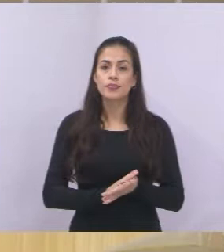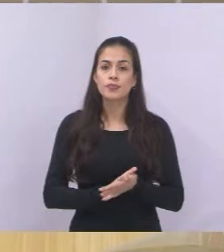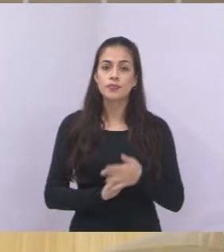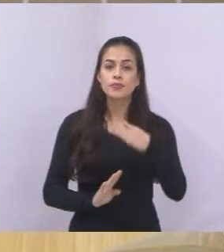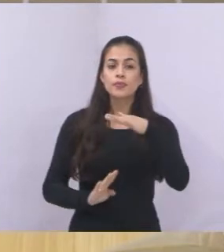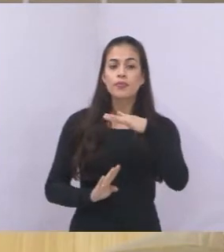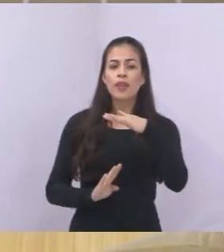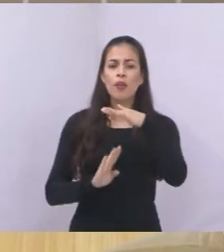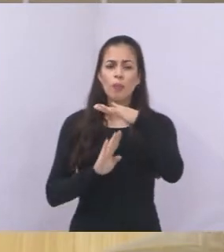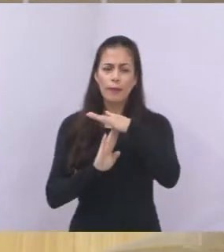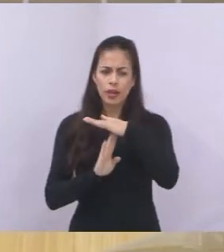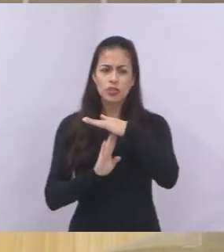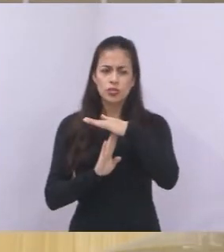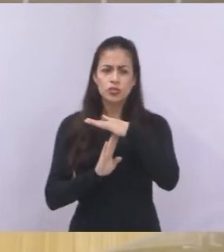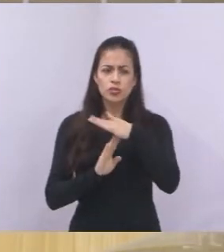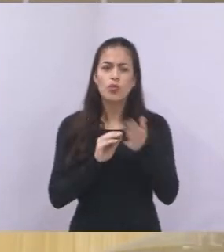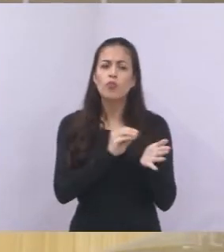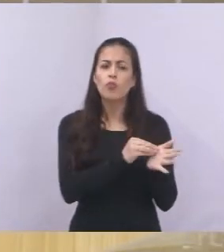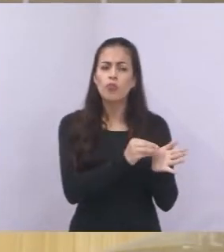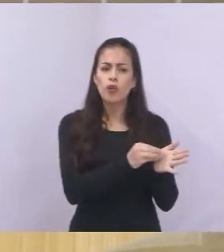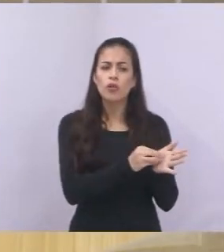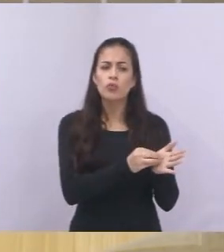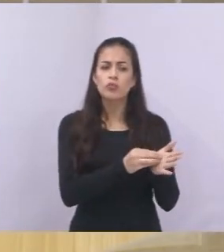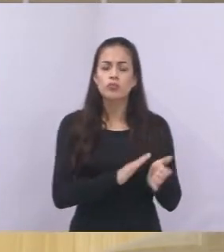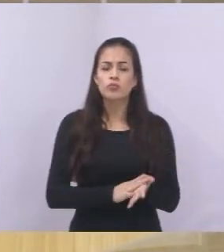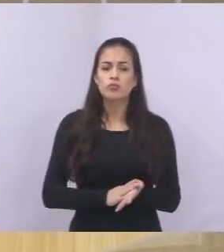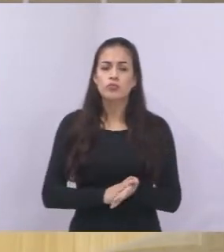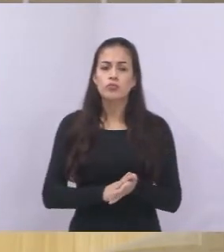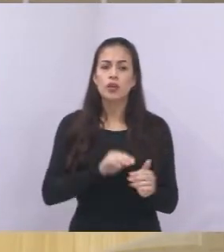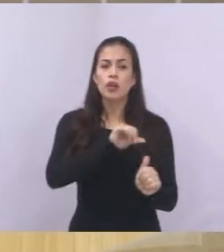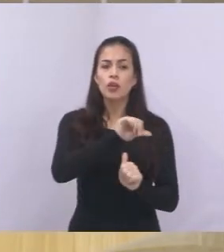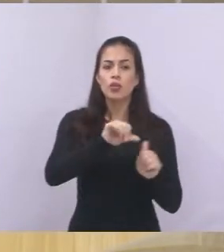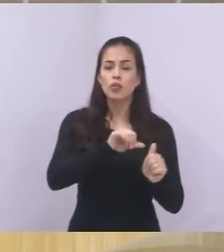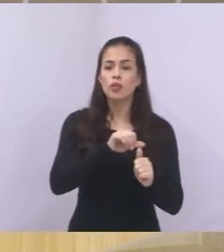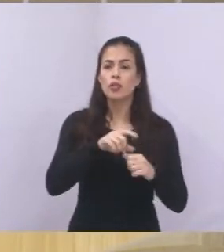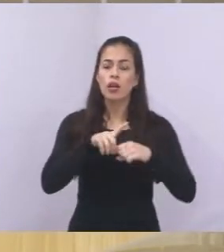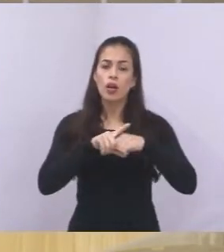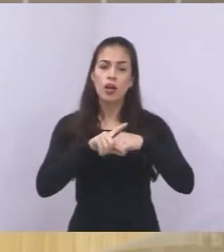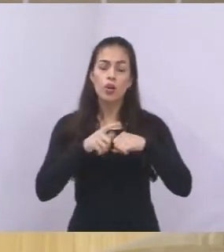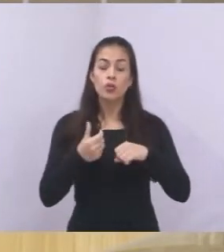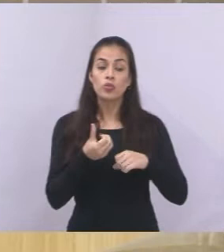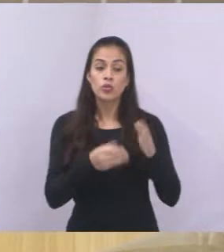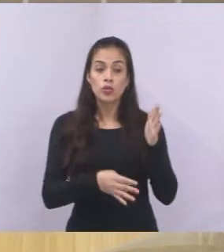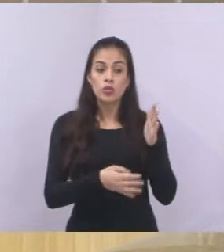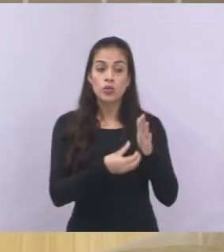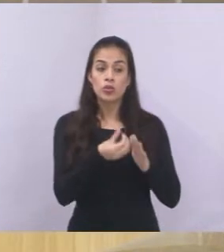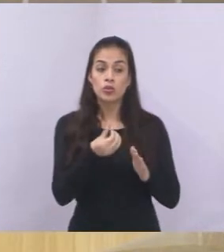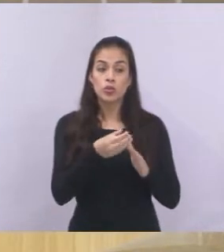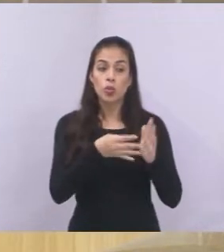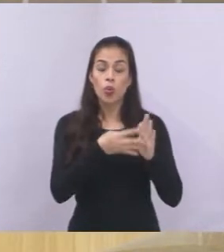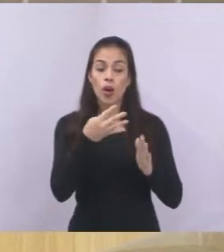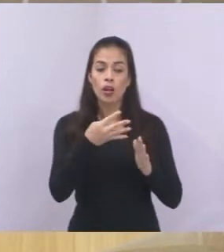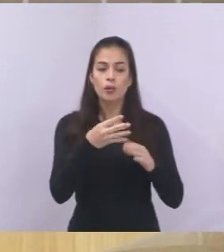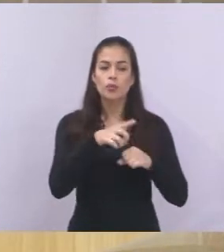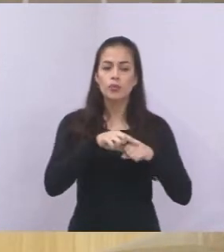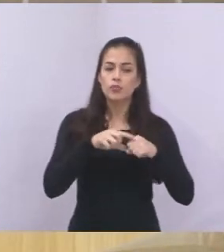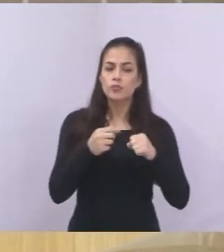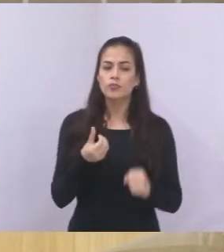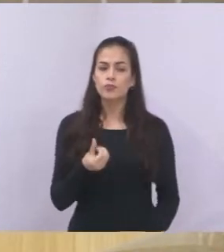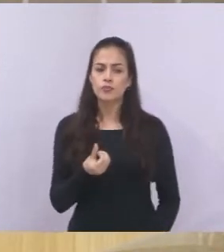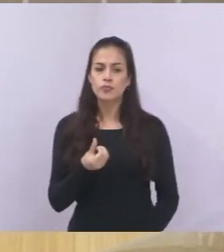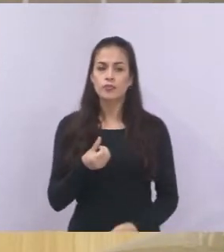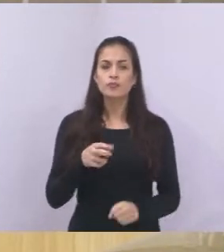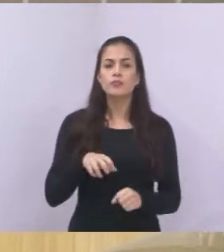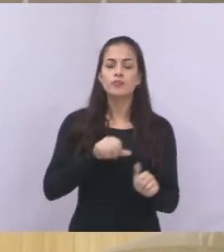inciso 2º desse artigo. G. Altera o inciso 4º do artigo 16 do projeto de lei complementar, que passa a constatar a seguinte